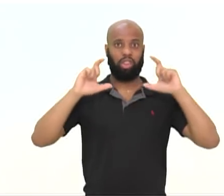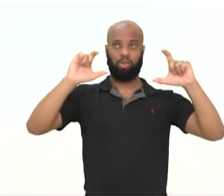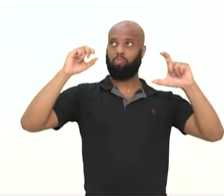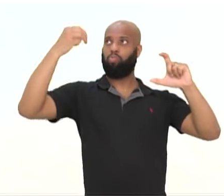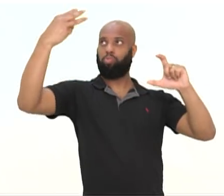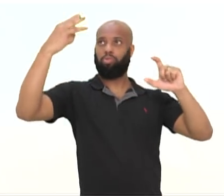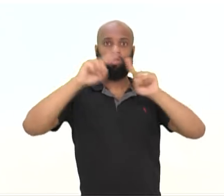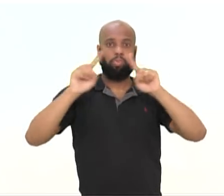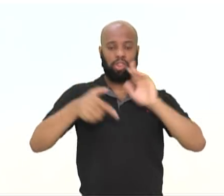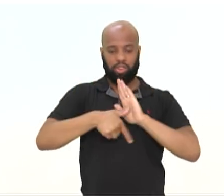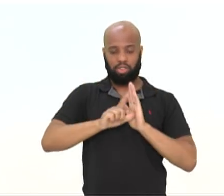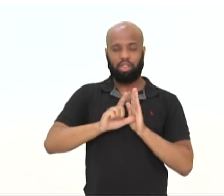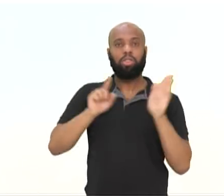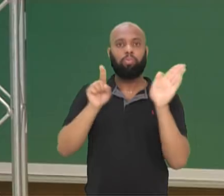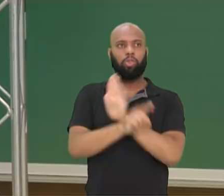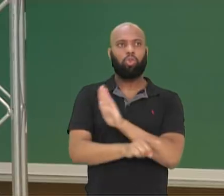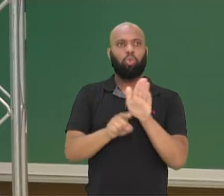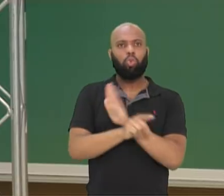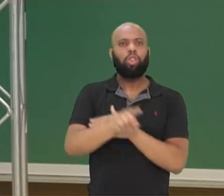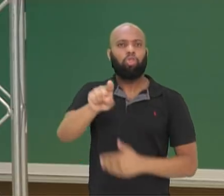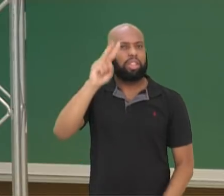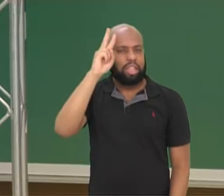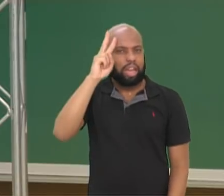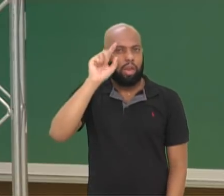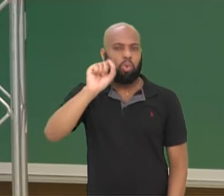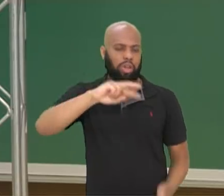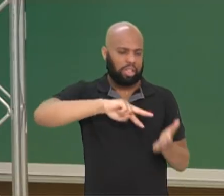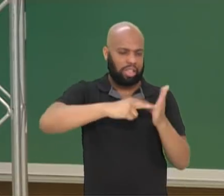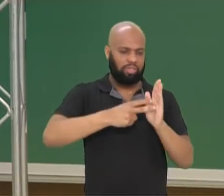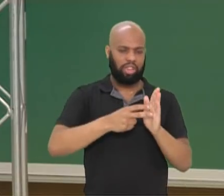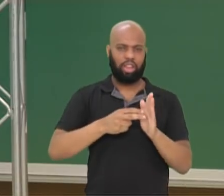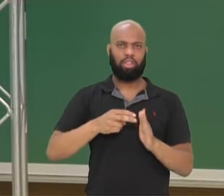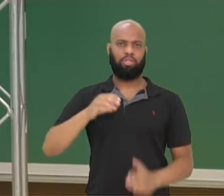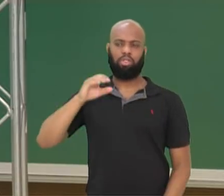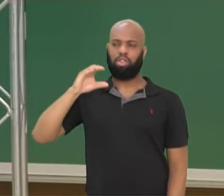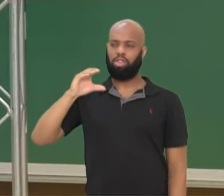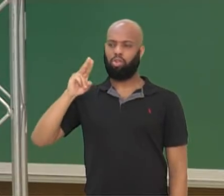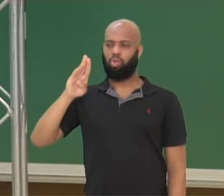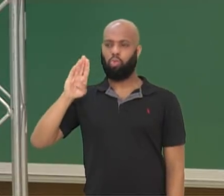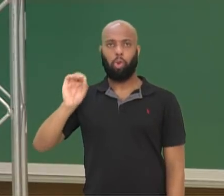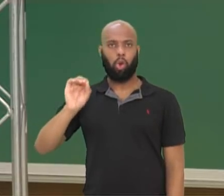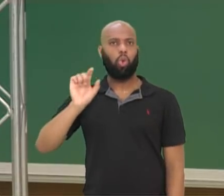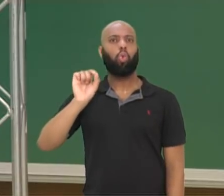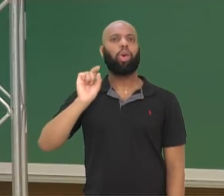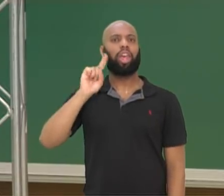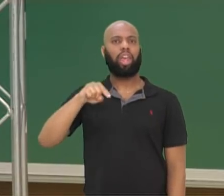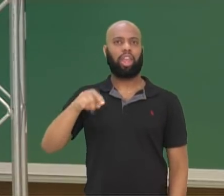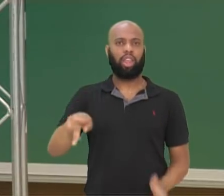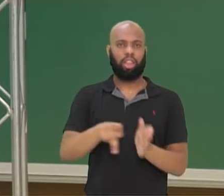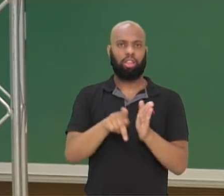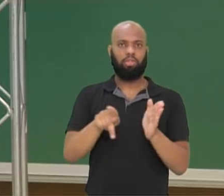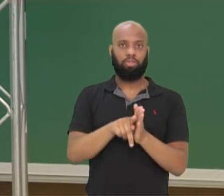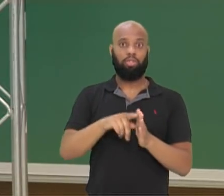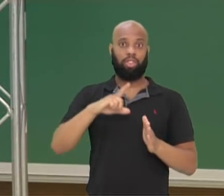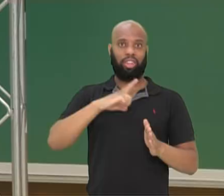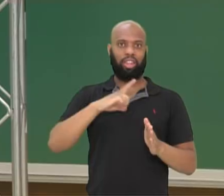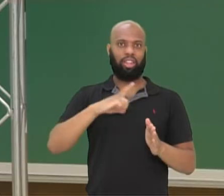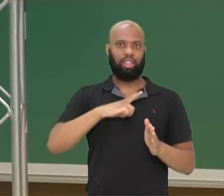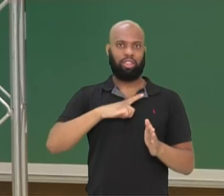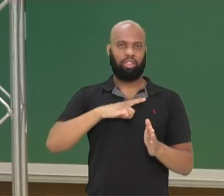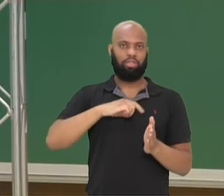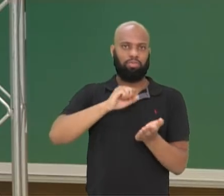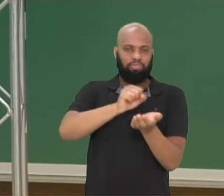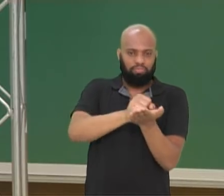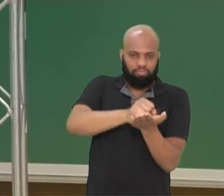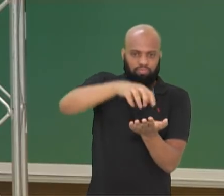eu quero começar perguntando para você o seguinte: você se lembra o que é um cubo? Um cubo é um prisma ou um poliedro